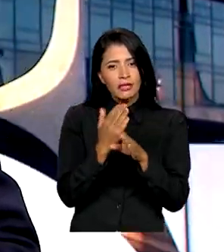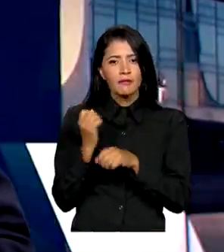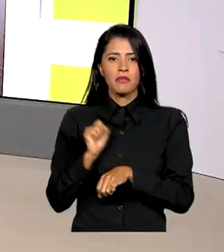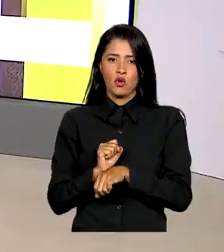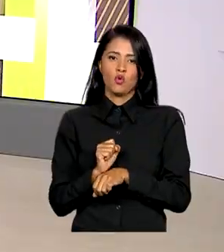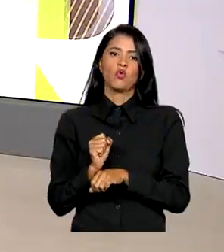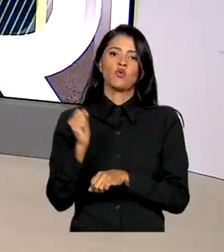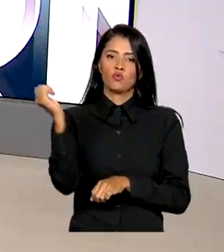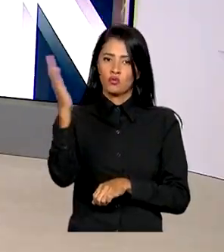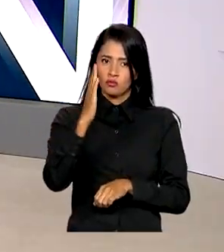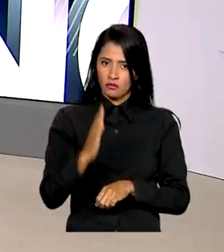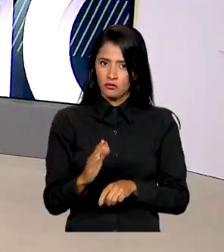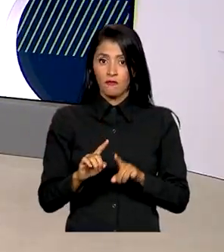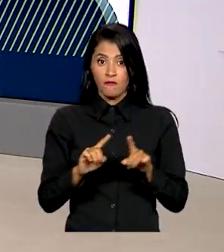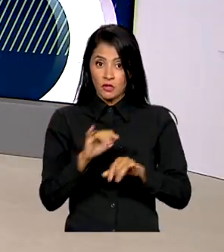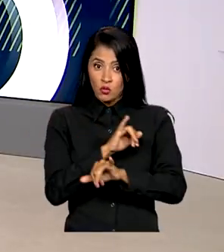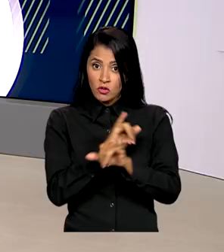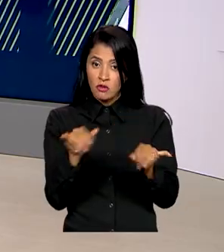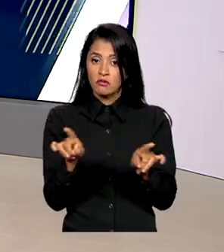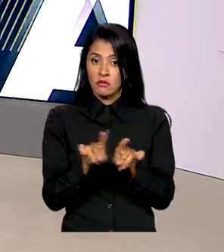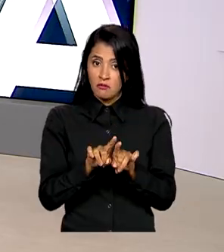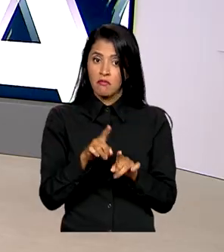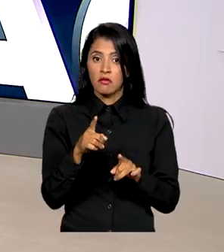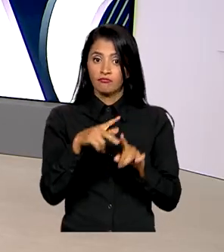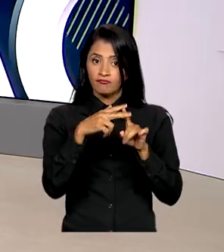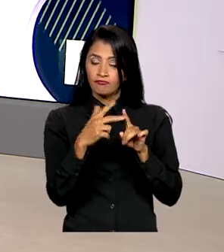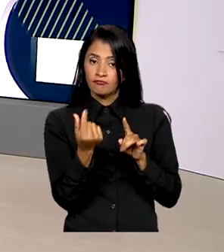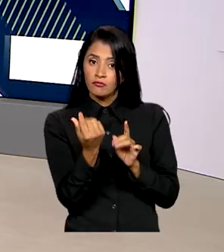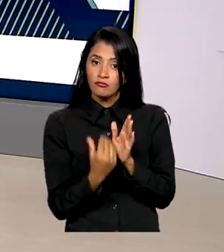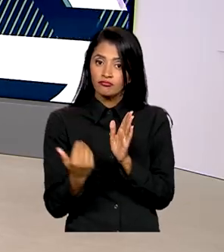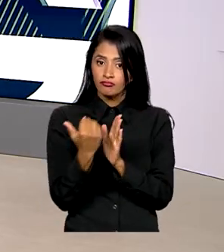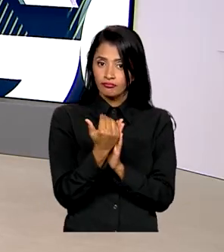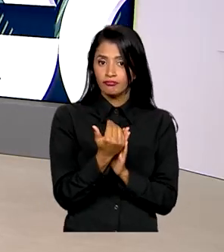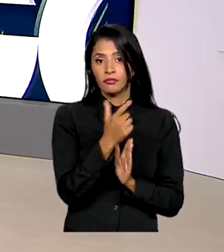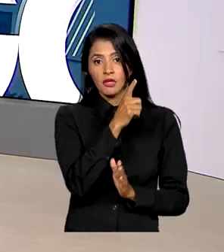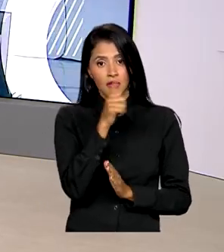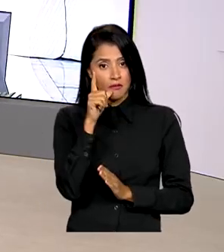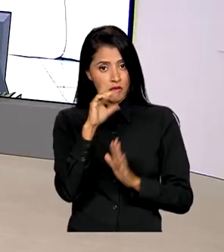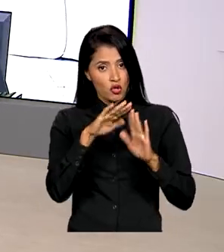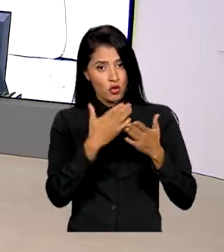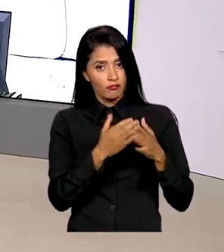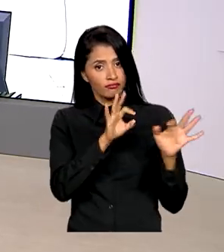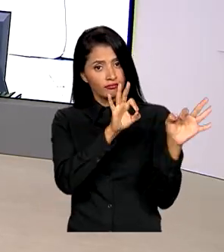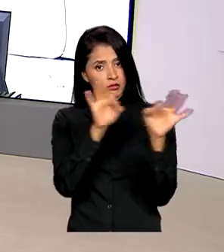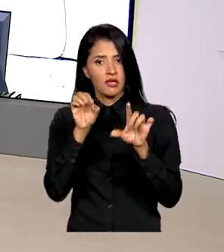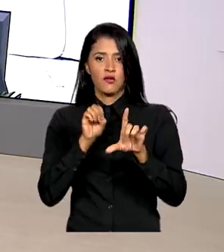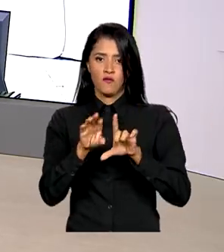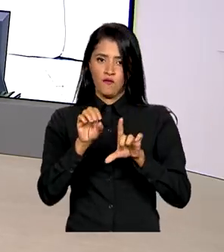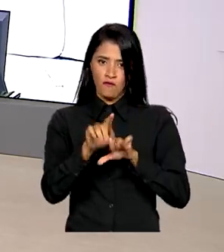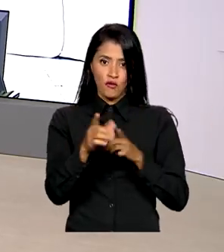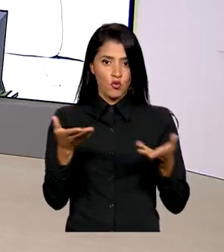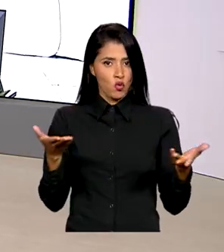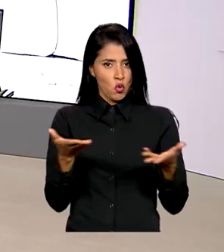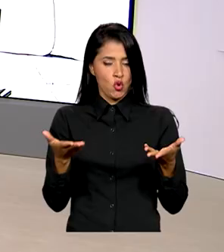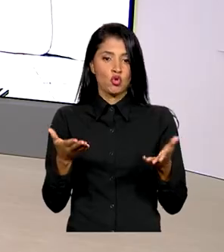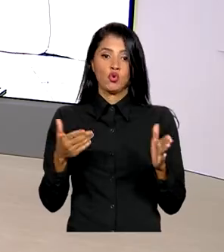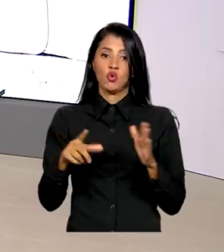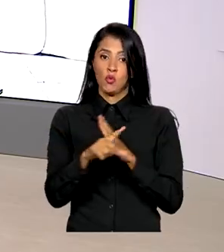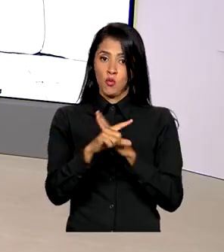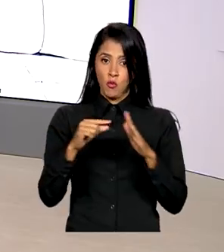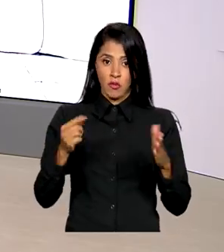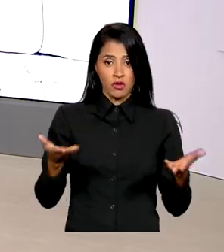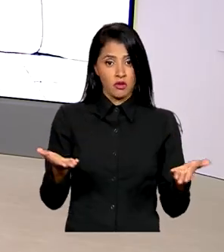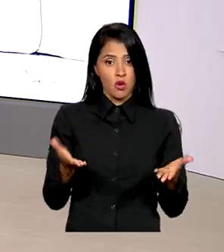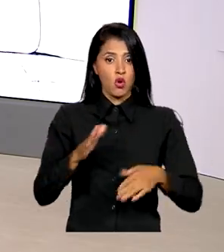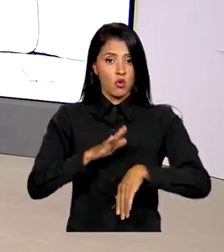país. Vai ser anunciado também o reajuste da merenda escolar. E nós vamos acompanhar ao vivo esta cerimônia que começa neste